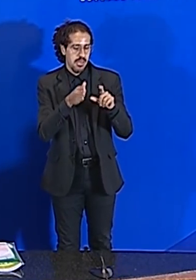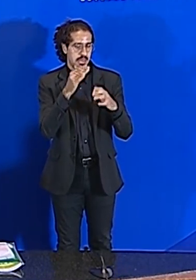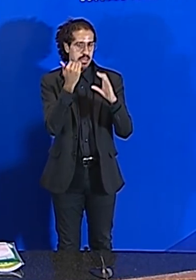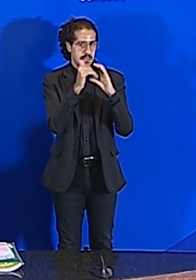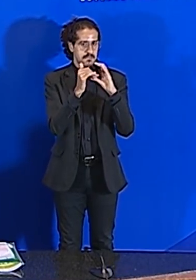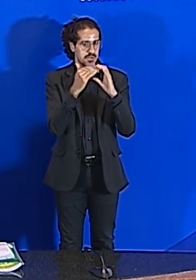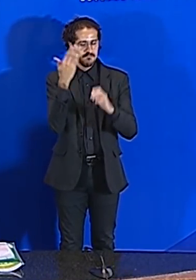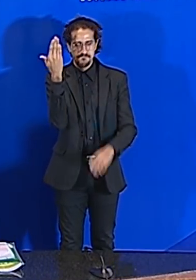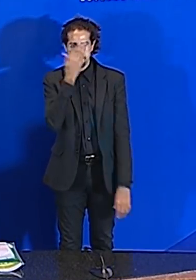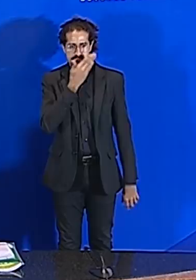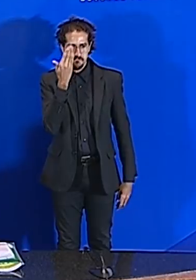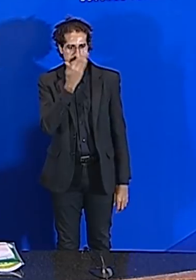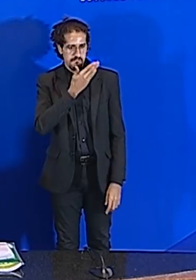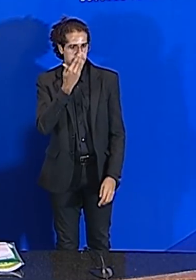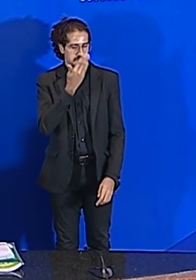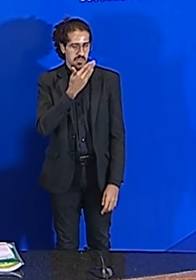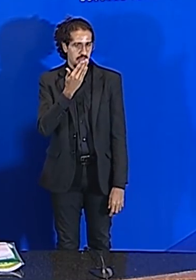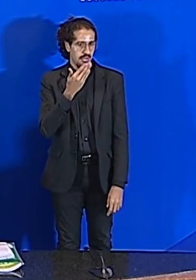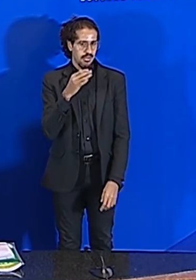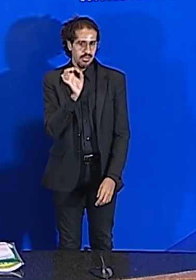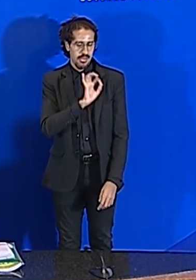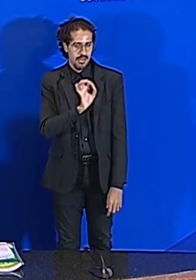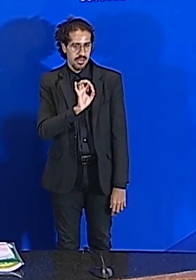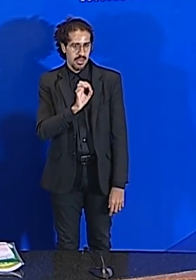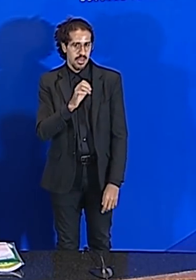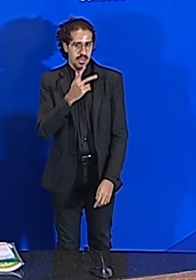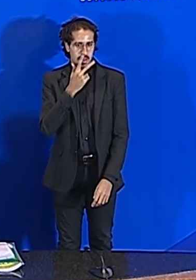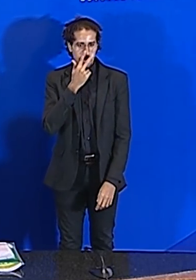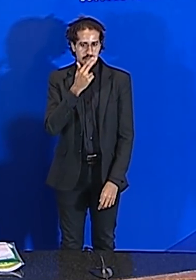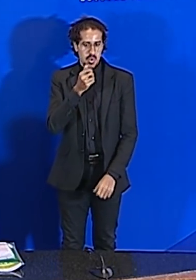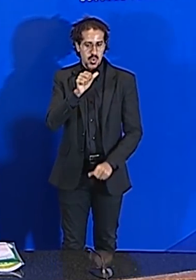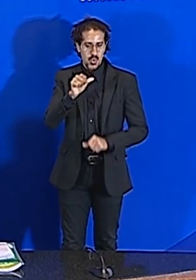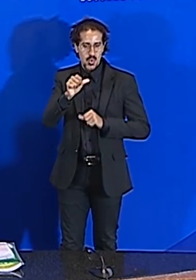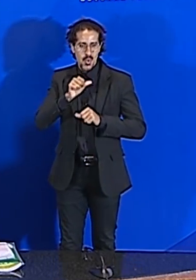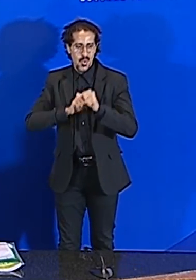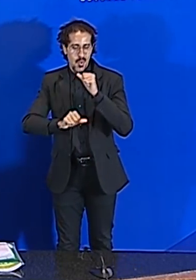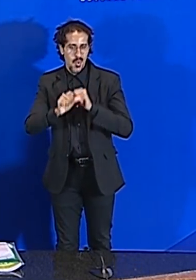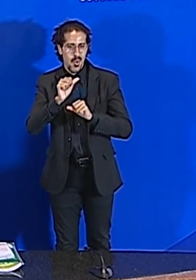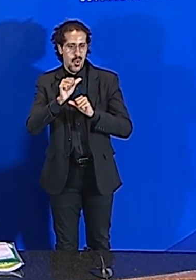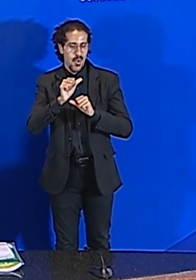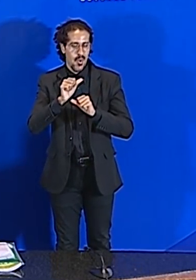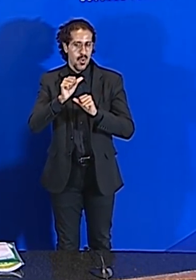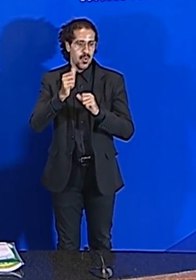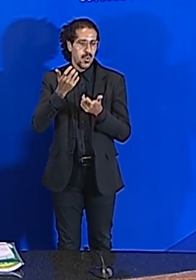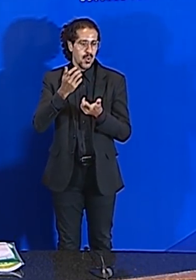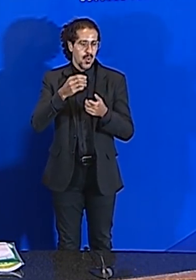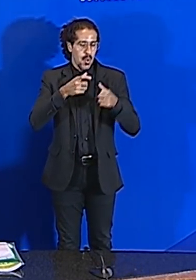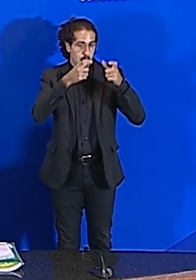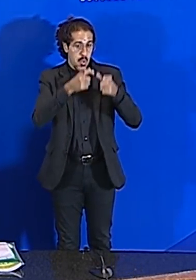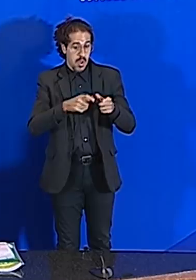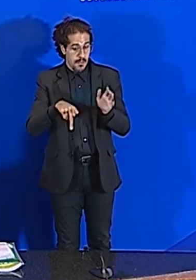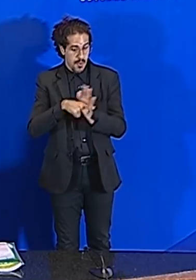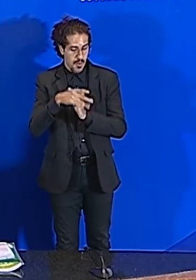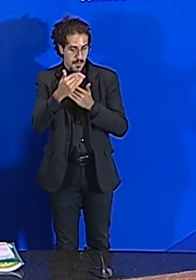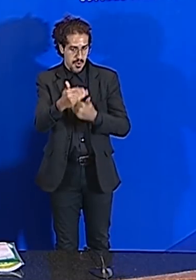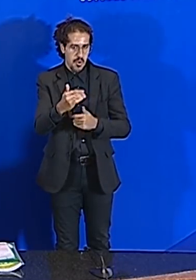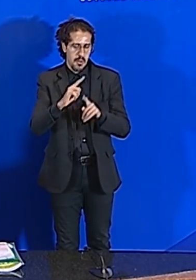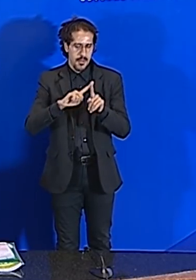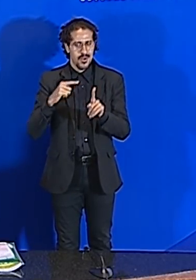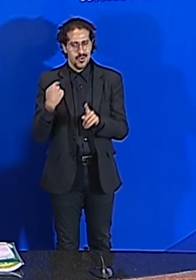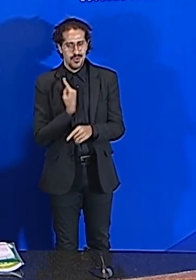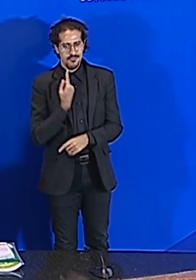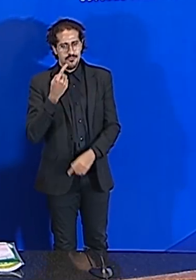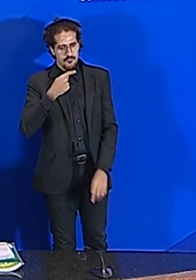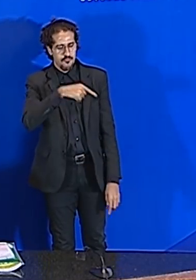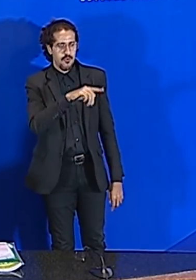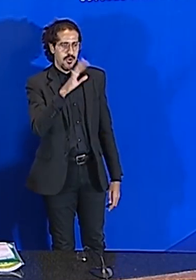não viu a mensagem telefônica, não ficou sabendo que houve a troca de endereço. Mas a gente está aí para facilitar a vida de